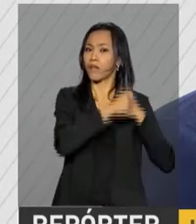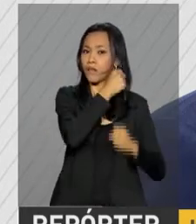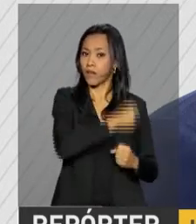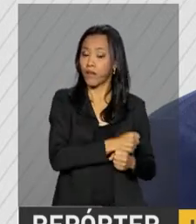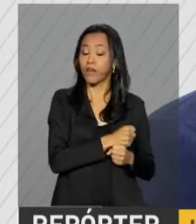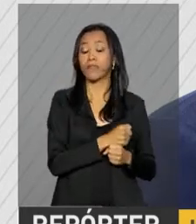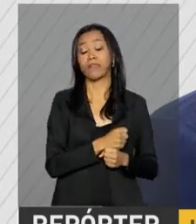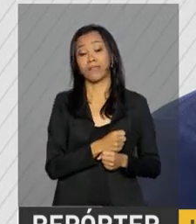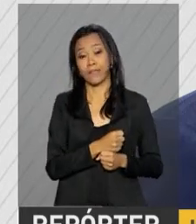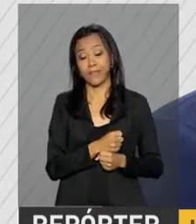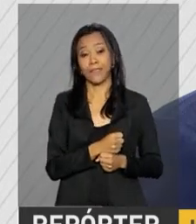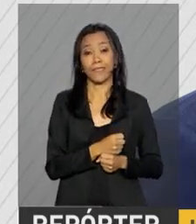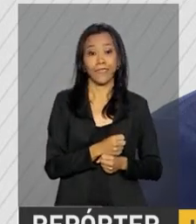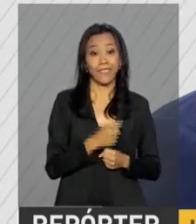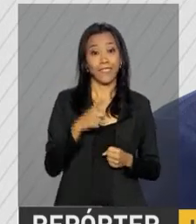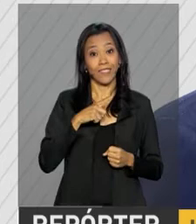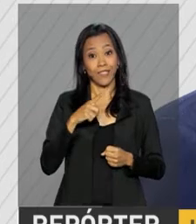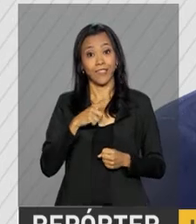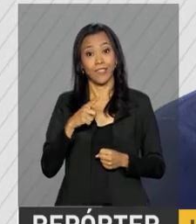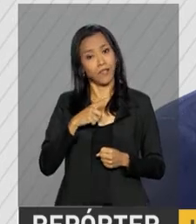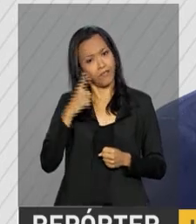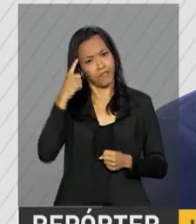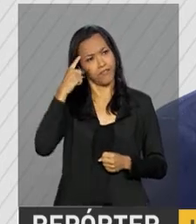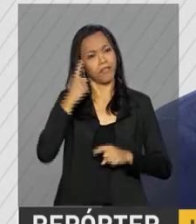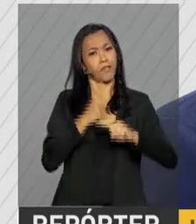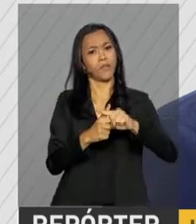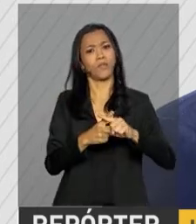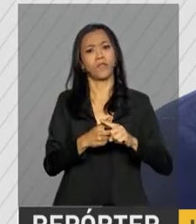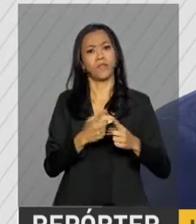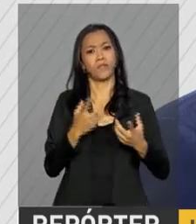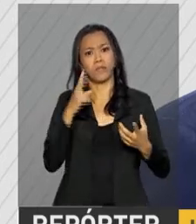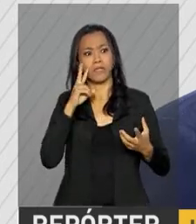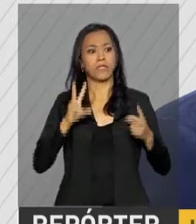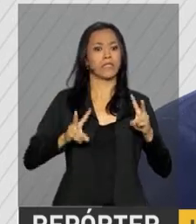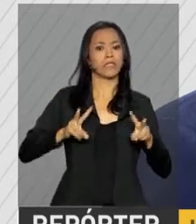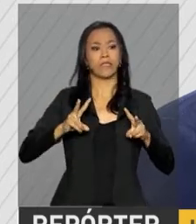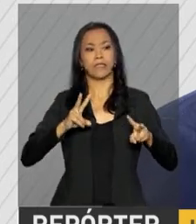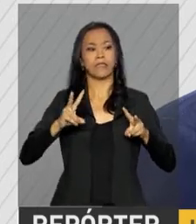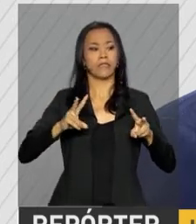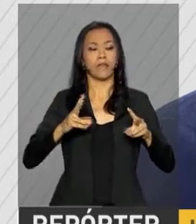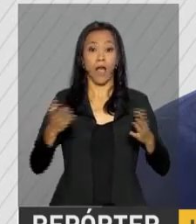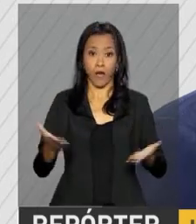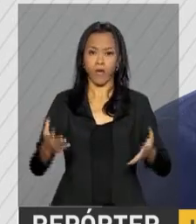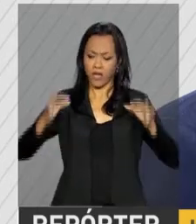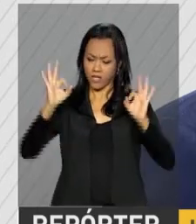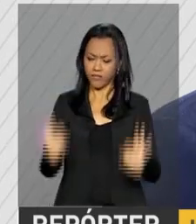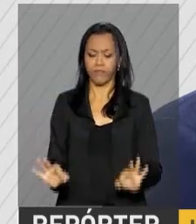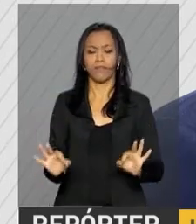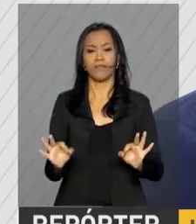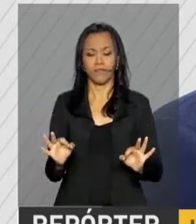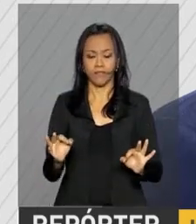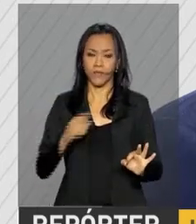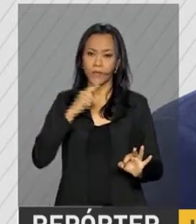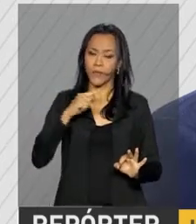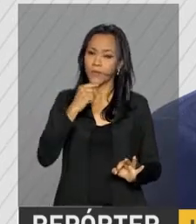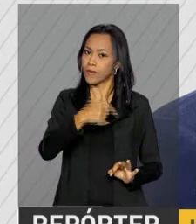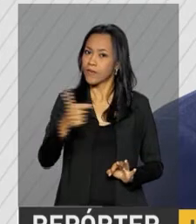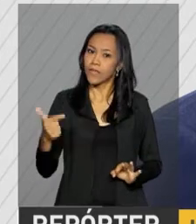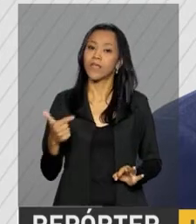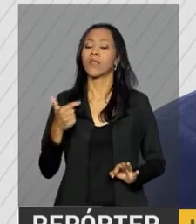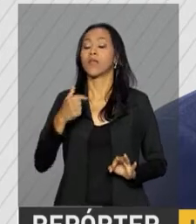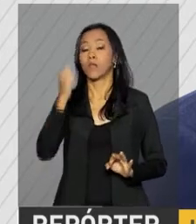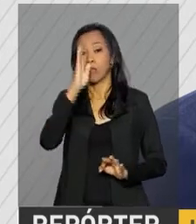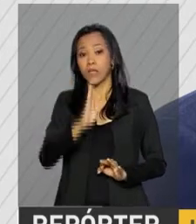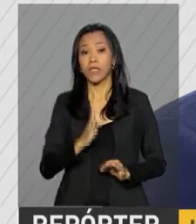tinha uma expectativa muito positiva. Agora não, é algo consolidado, o Brasil já está aprovando